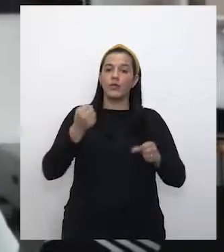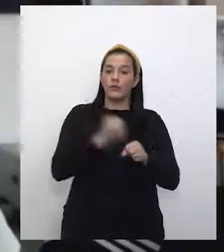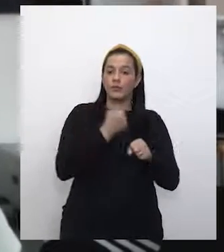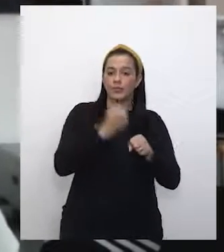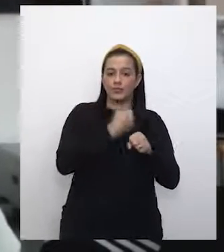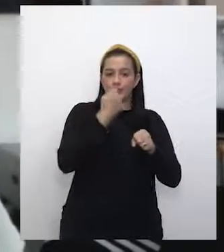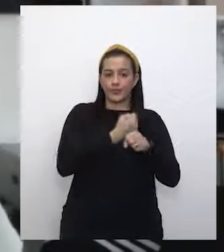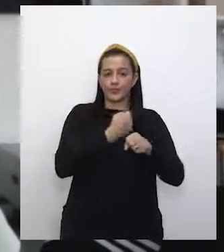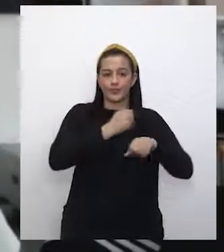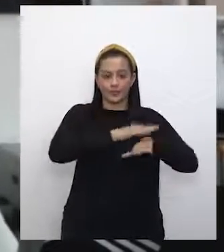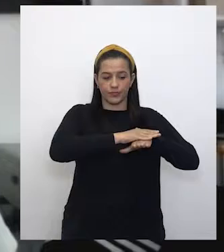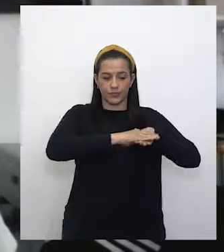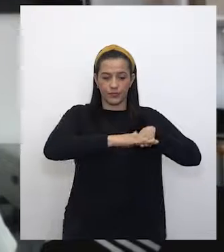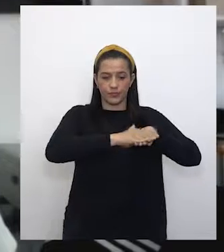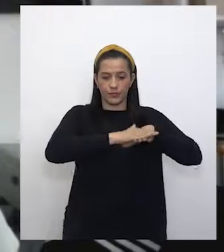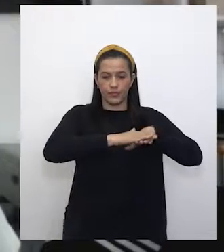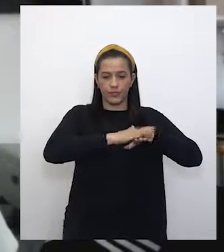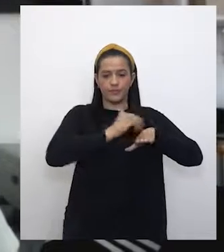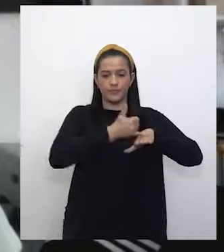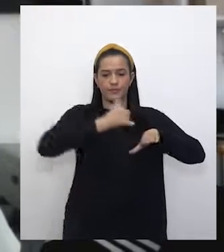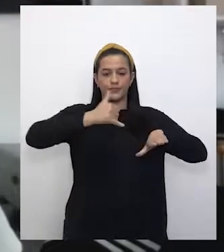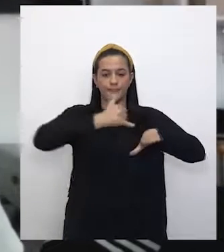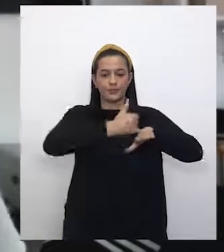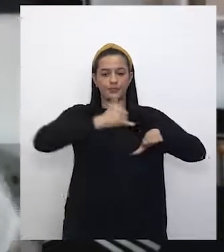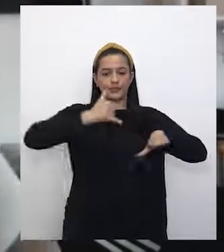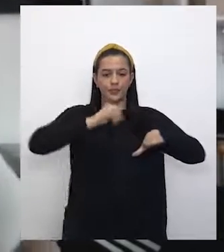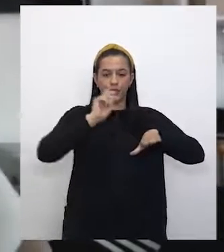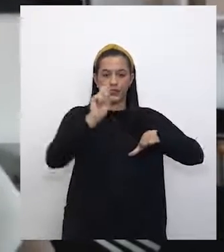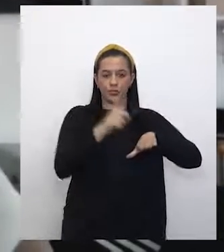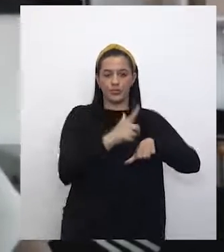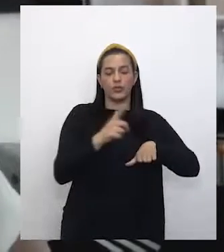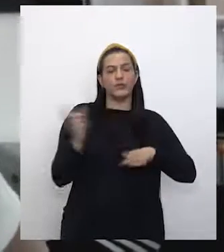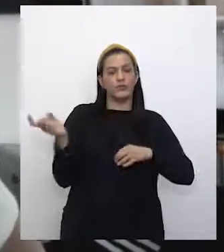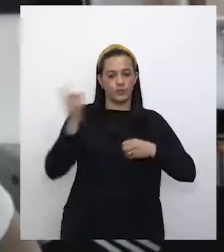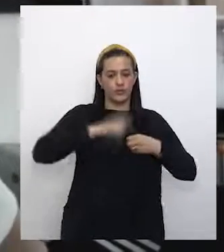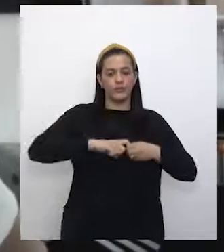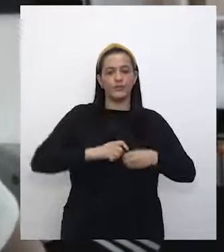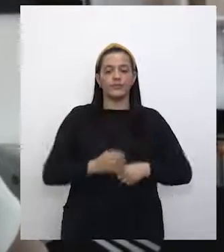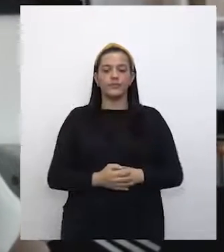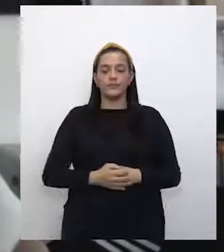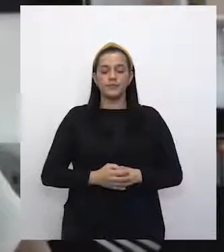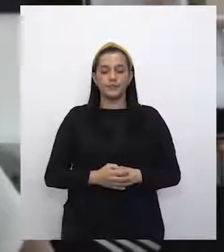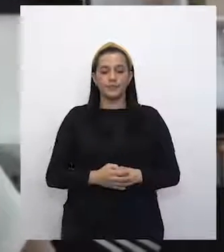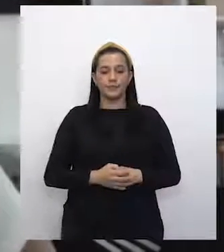das plaquinhas de energia solar, e aí a gente volta já já. Com você, Paulo.